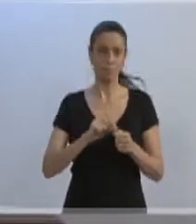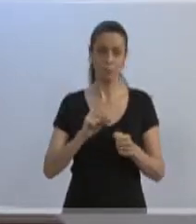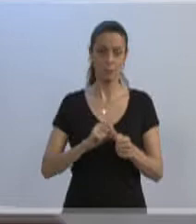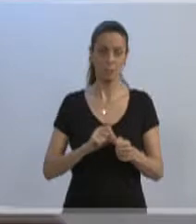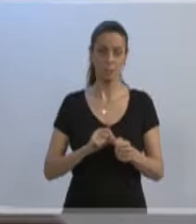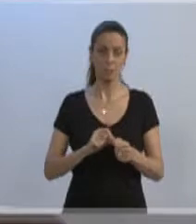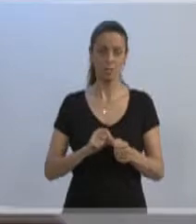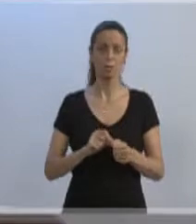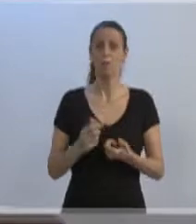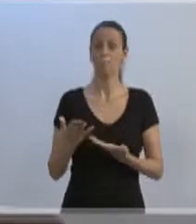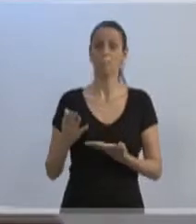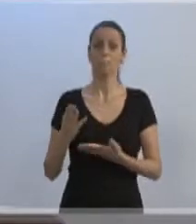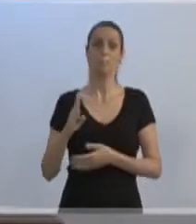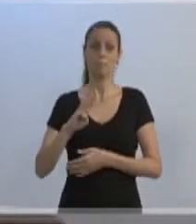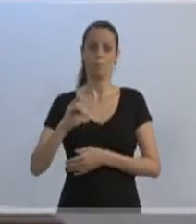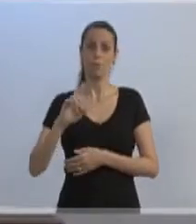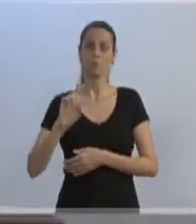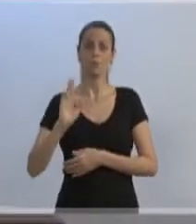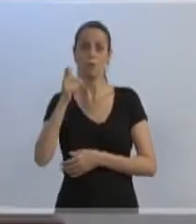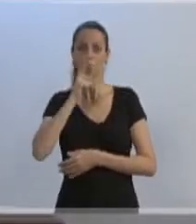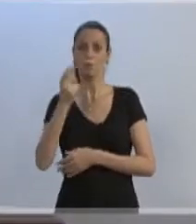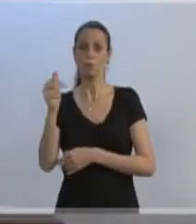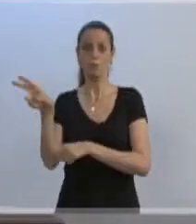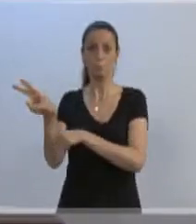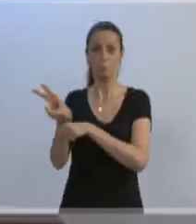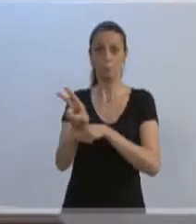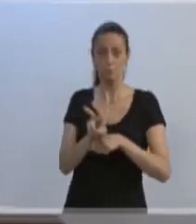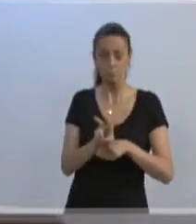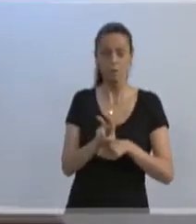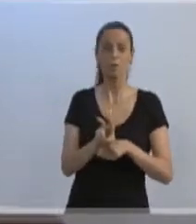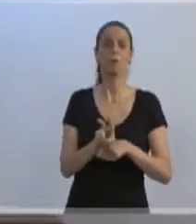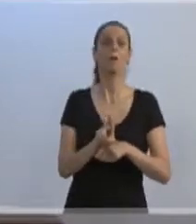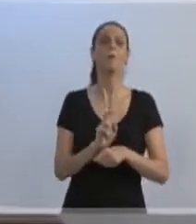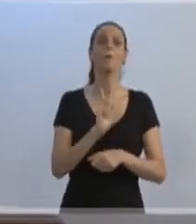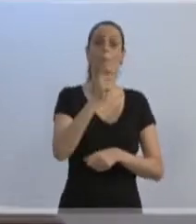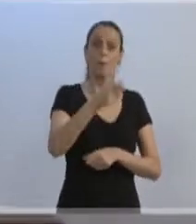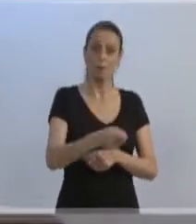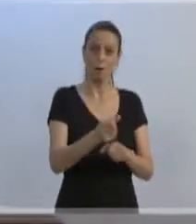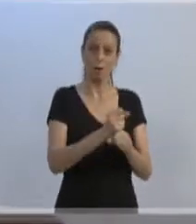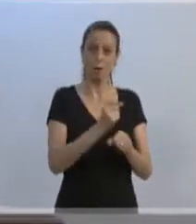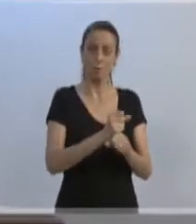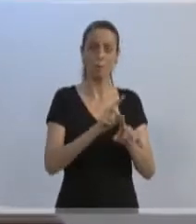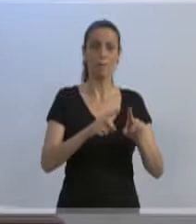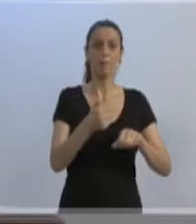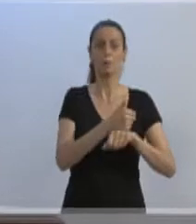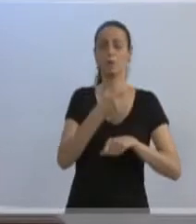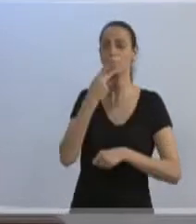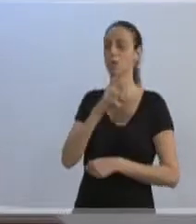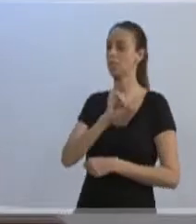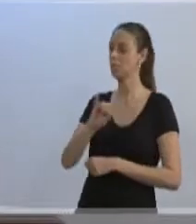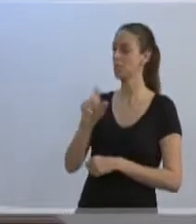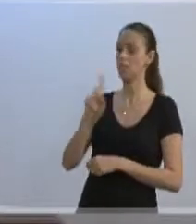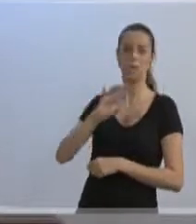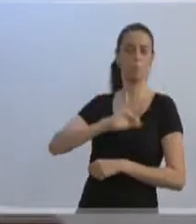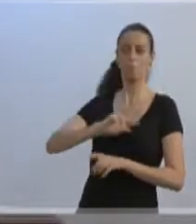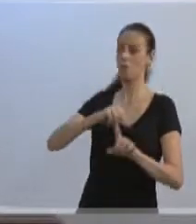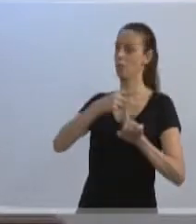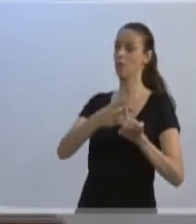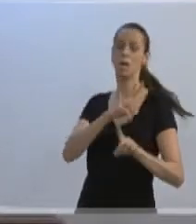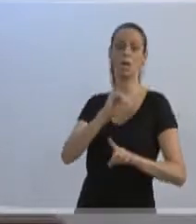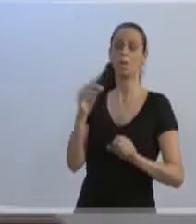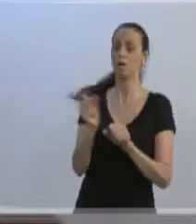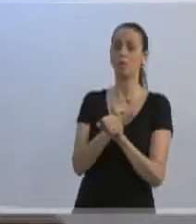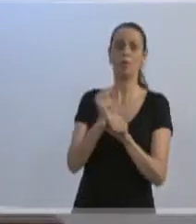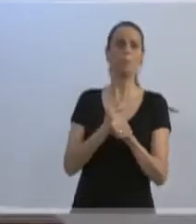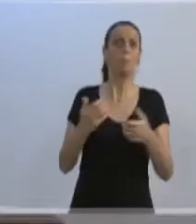sair que governo é esse não consigo entender que